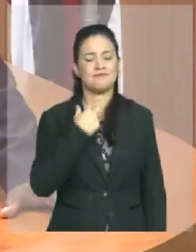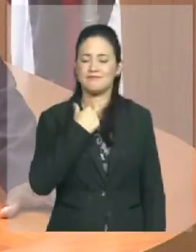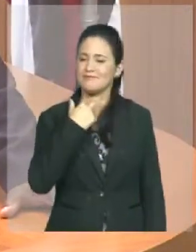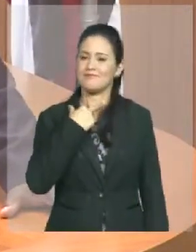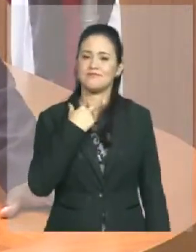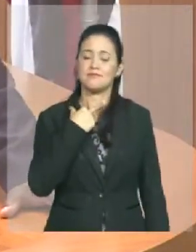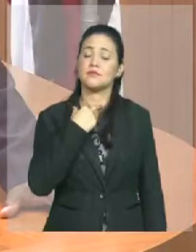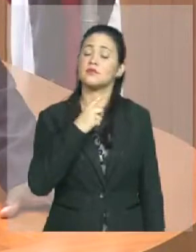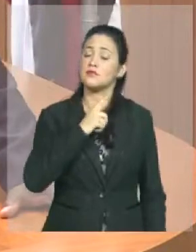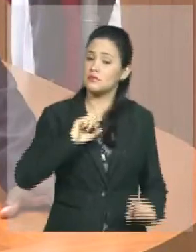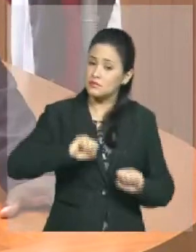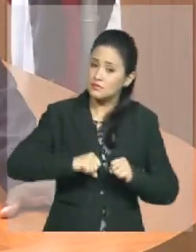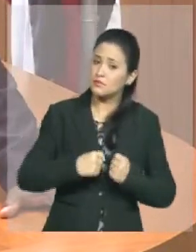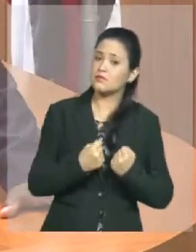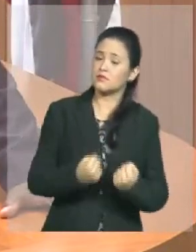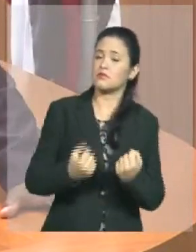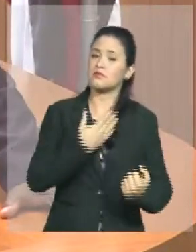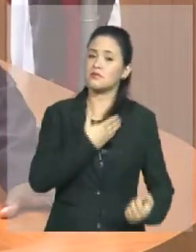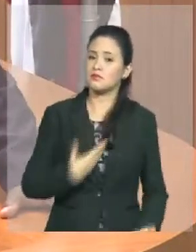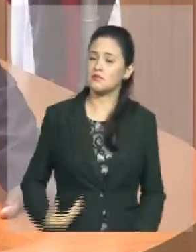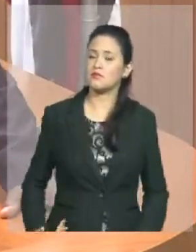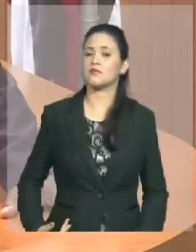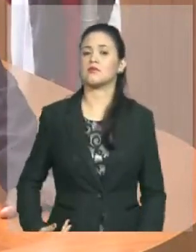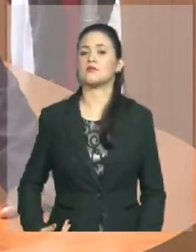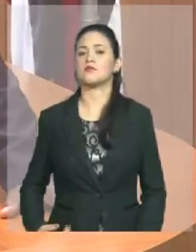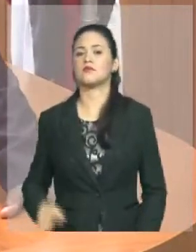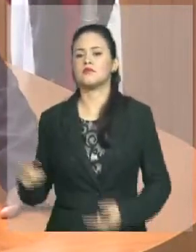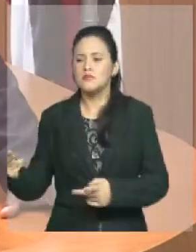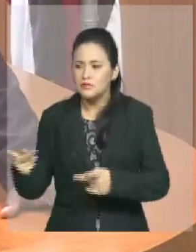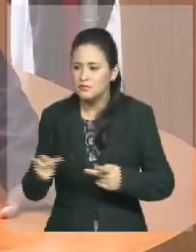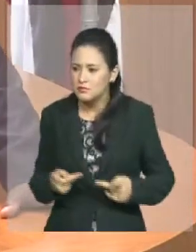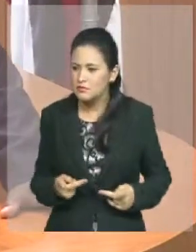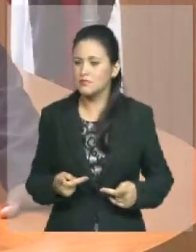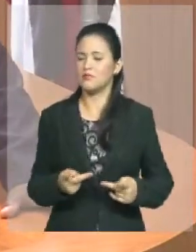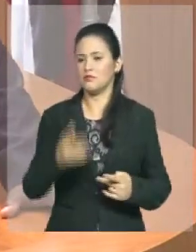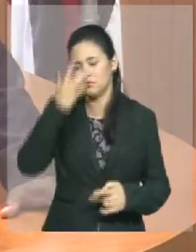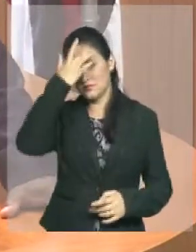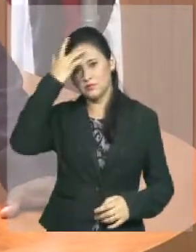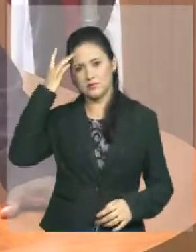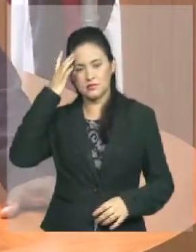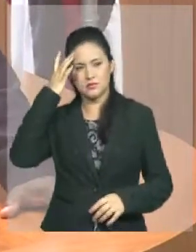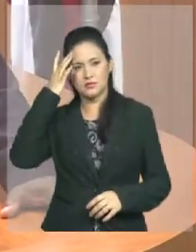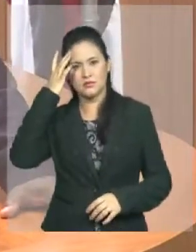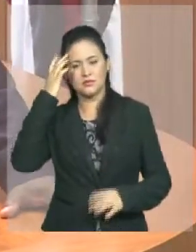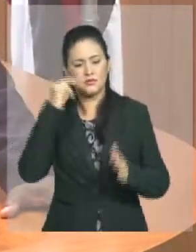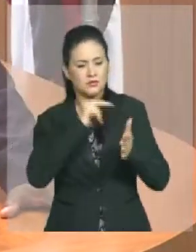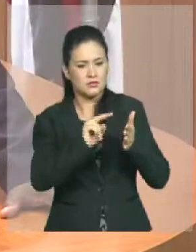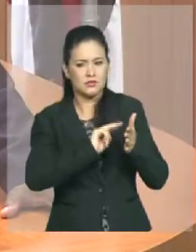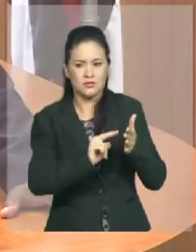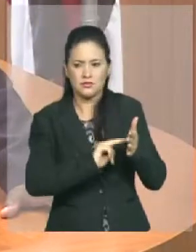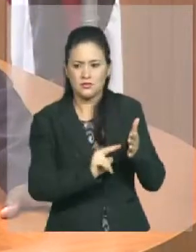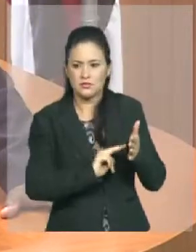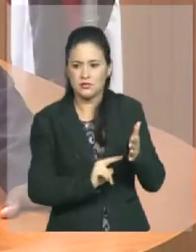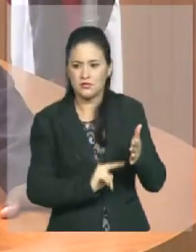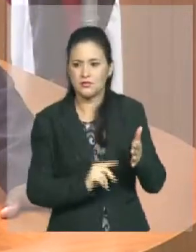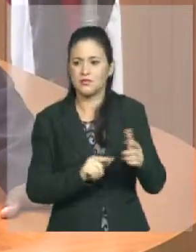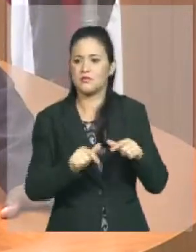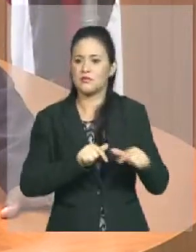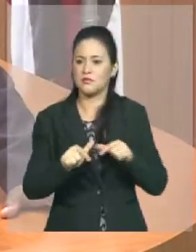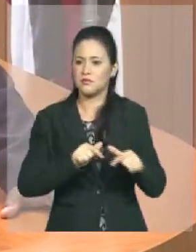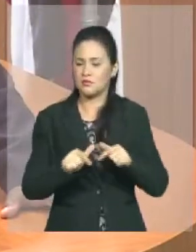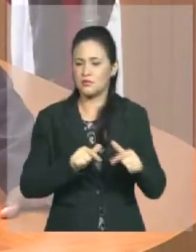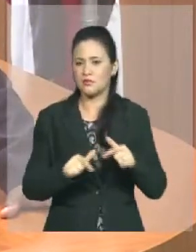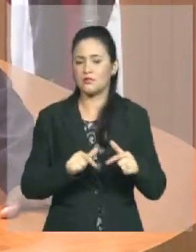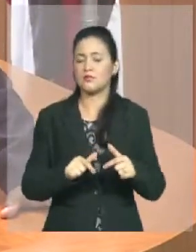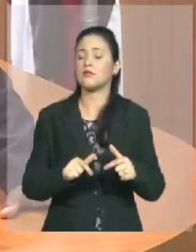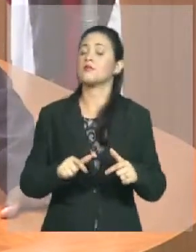grandes esforços do nosso governador de estar convocando os excedentes, vamos ganhar agora 160 viaturas, mas ainda existe ainda muita